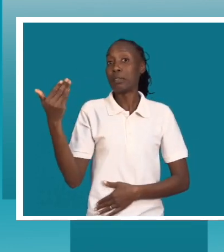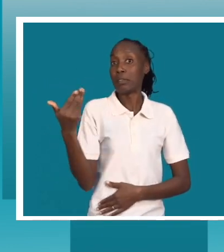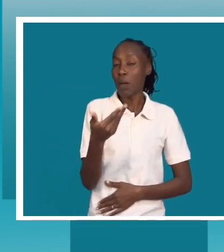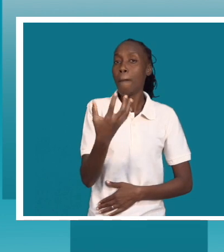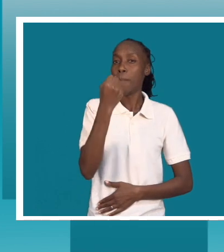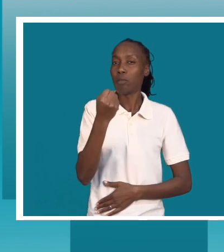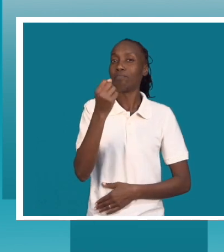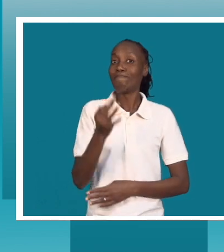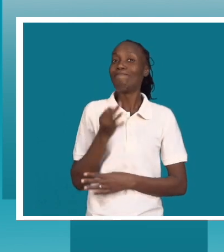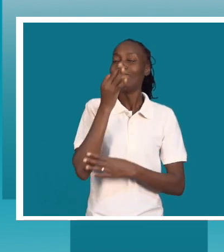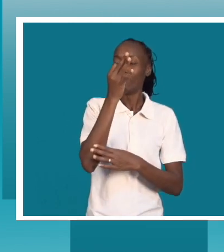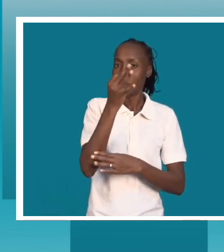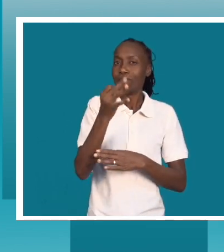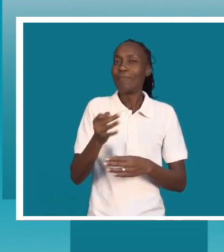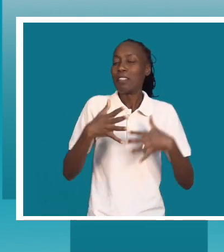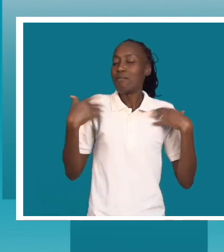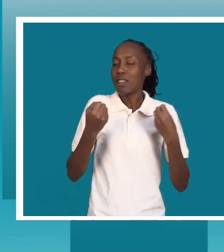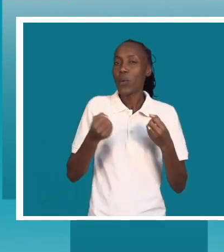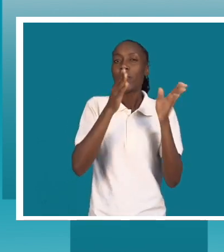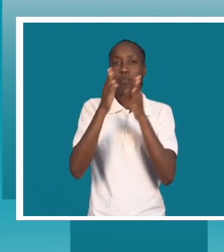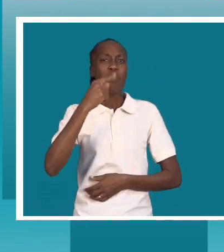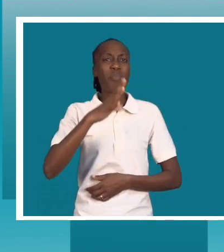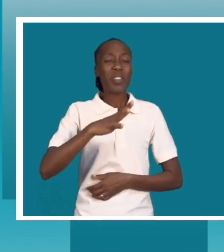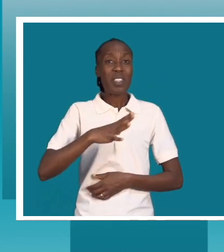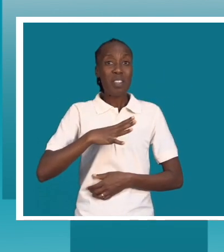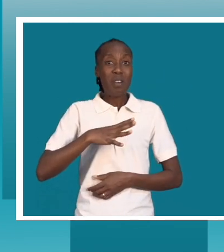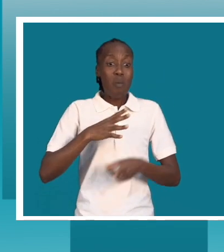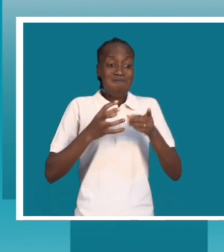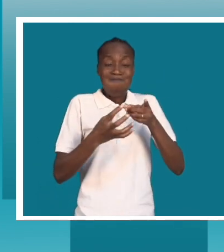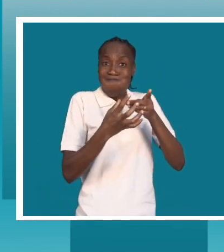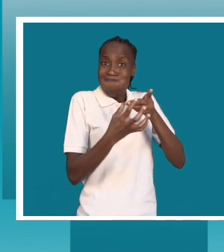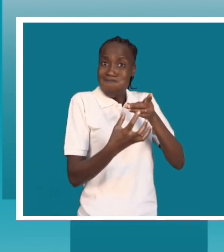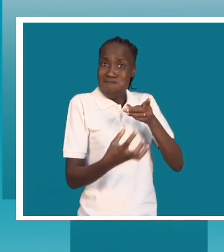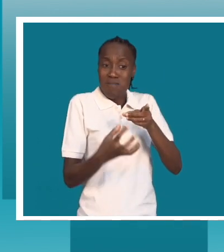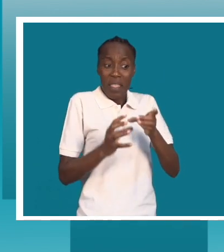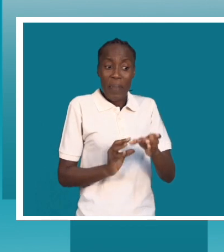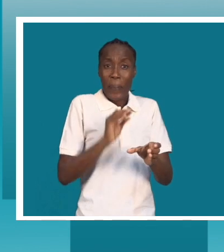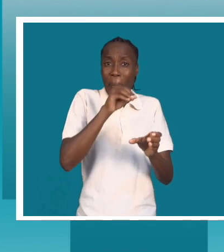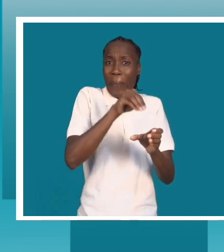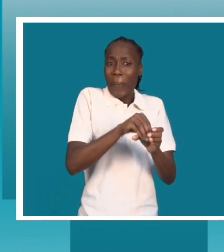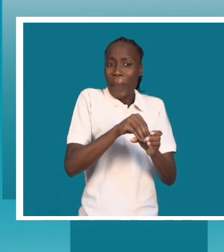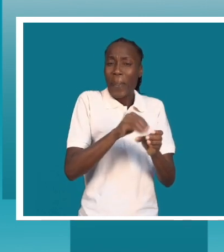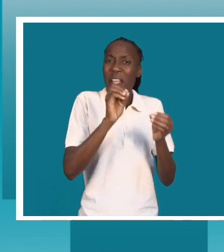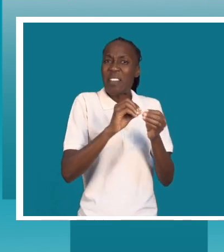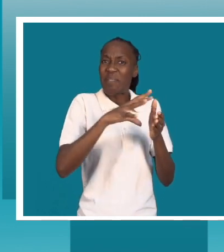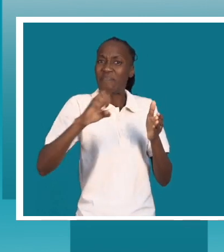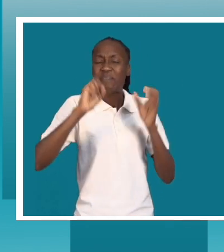casos podem ter para a saúde dos pacientes. Se a hérnia entra, já não consegue sair e fica apertada por algum tempo, é como